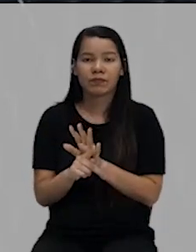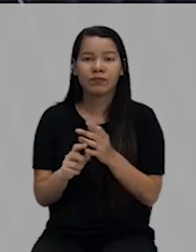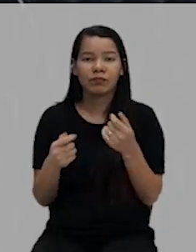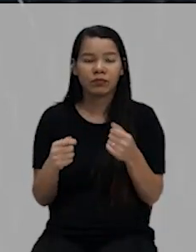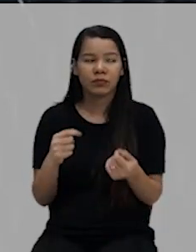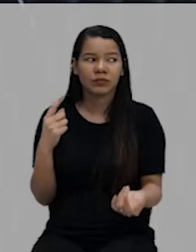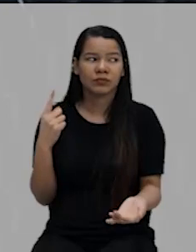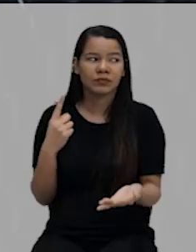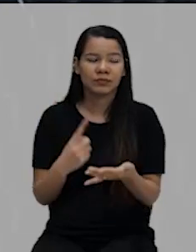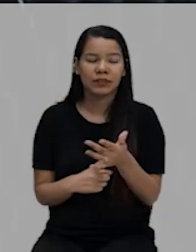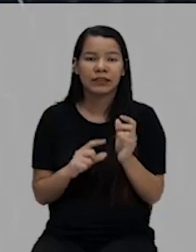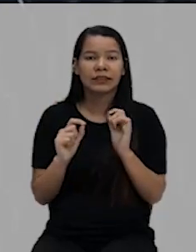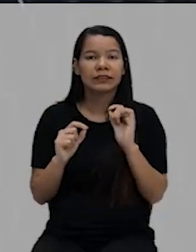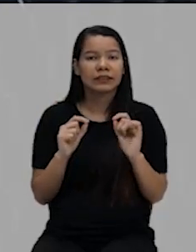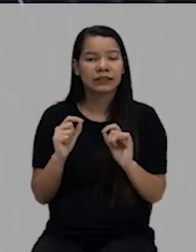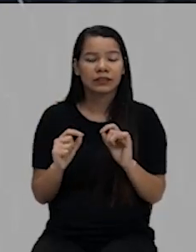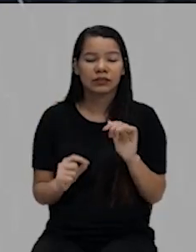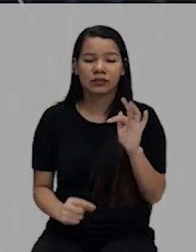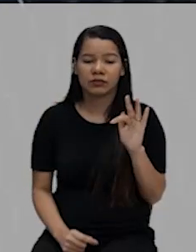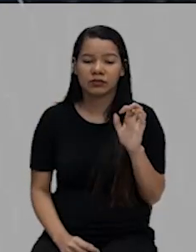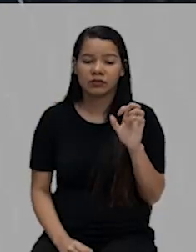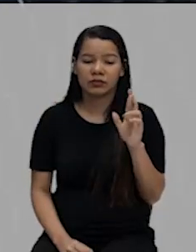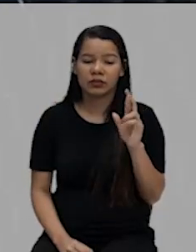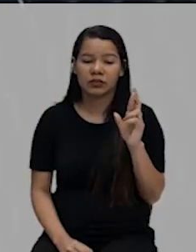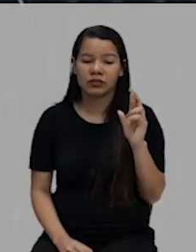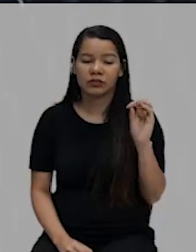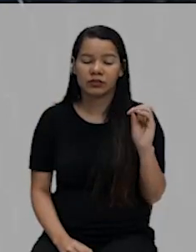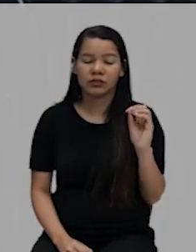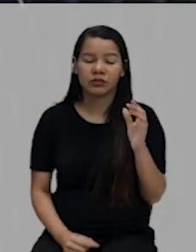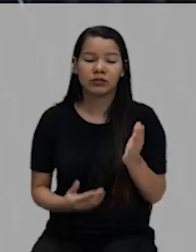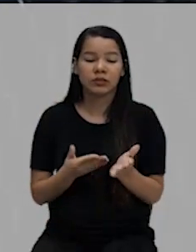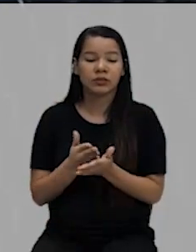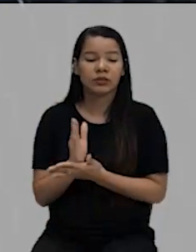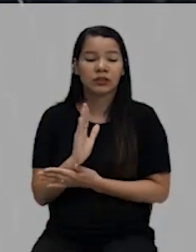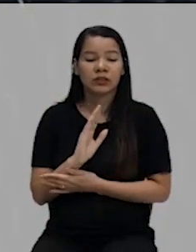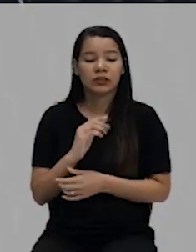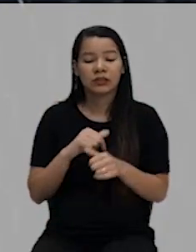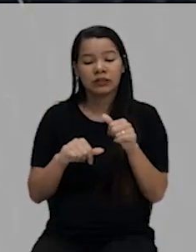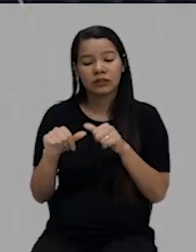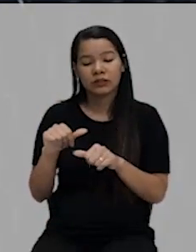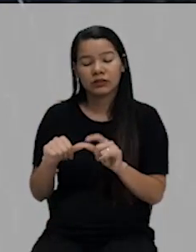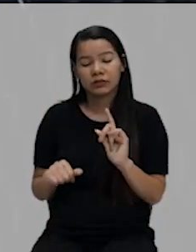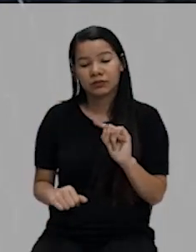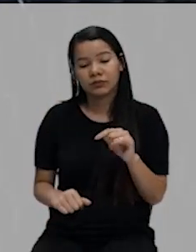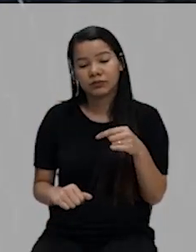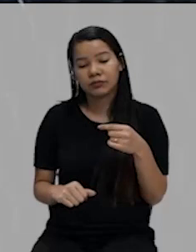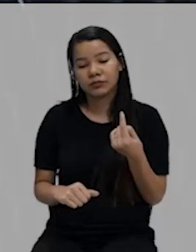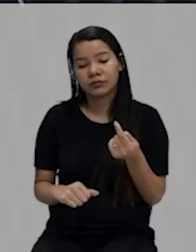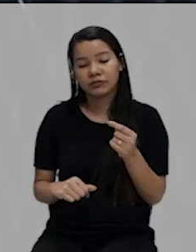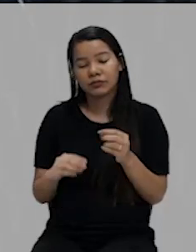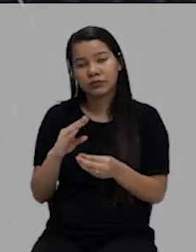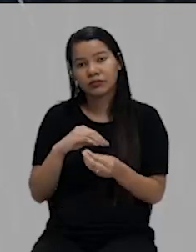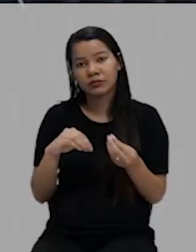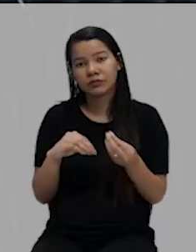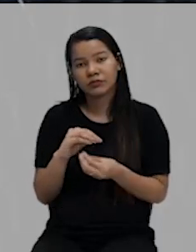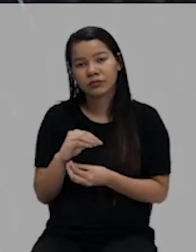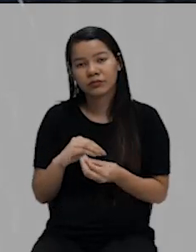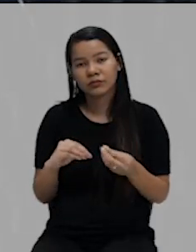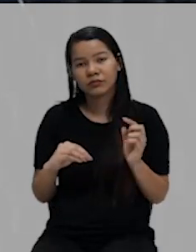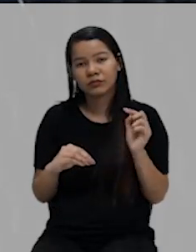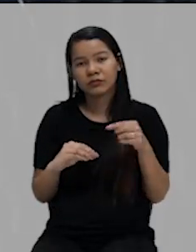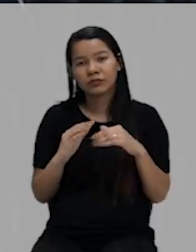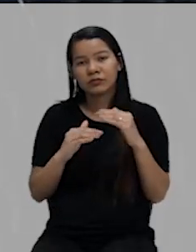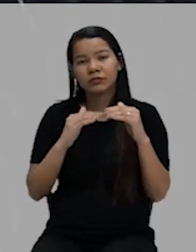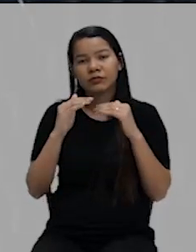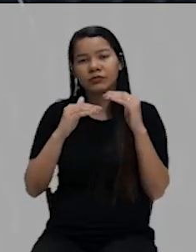que o ferro está sofrendo uma transformação em outras substâncias, certo? Esse